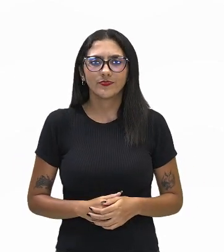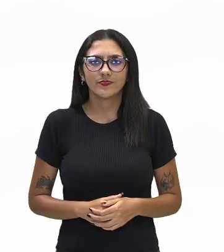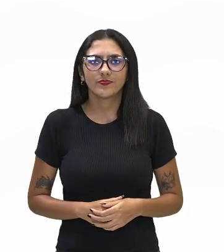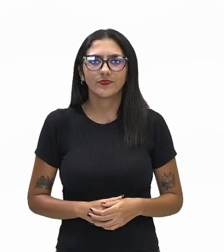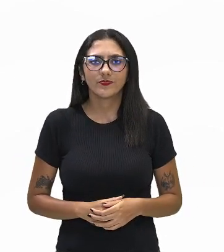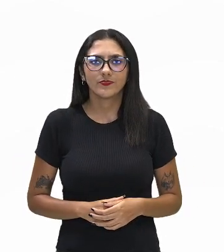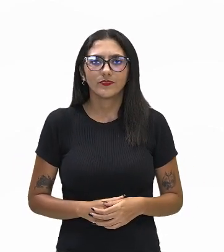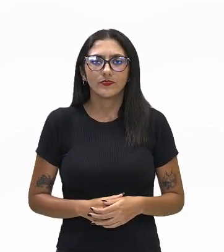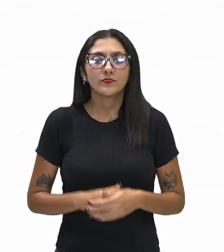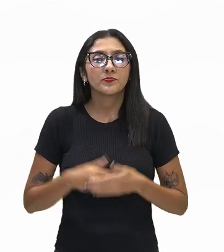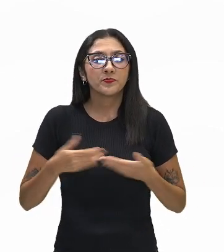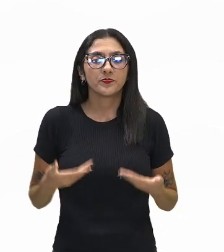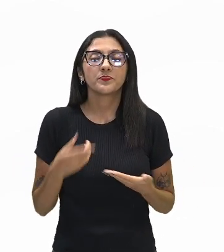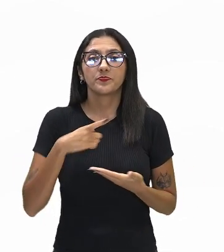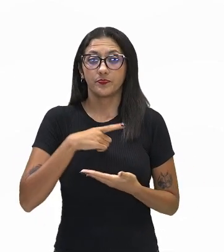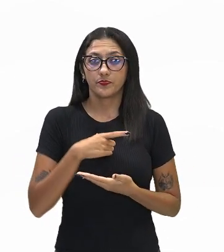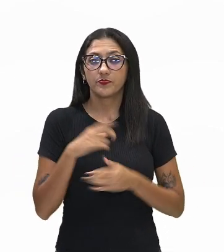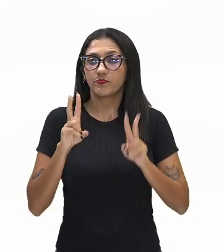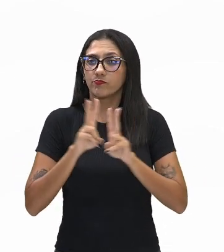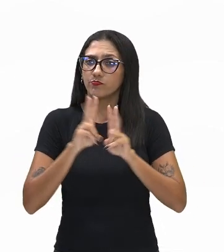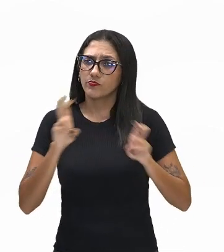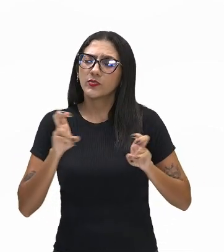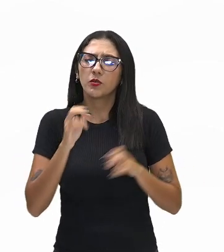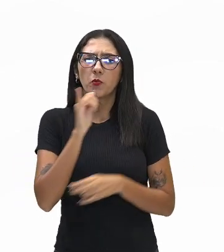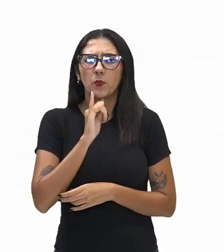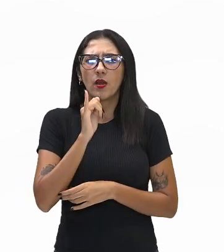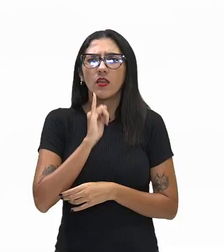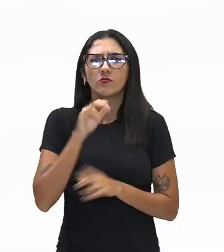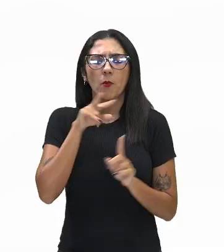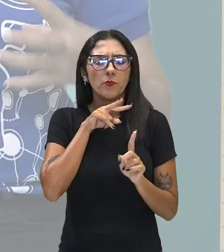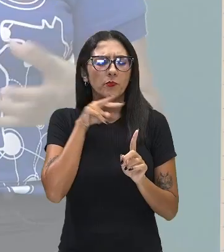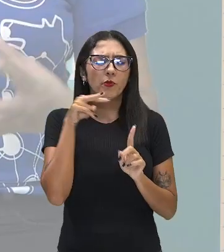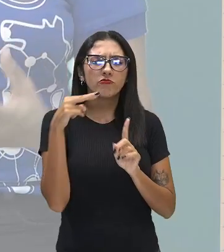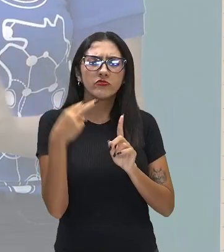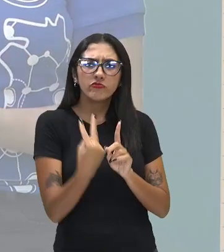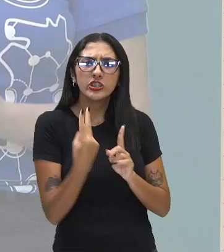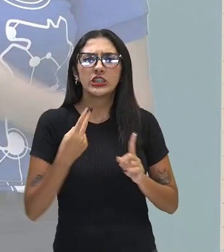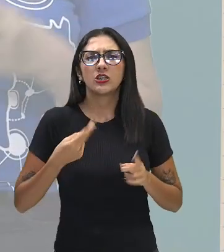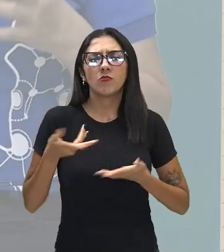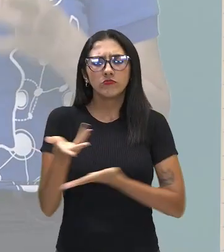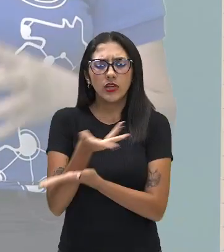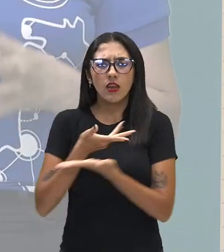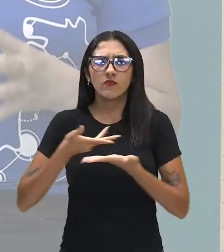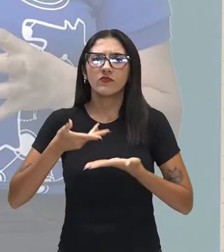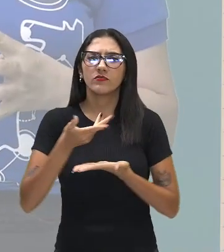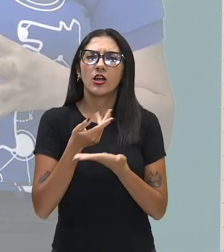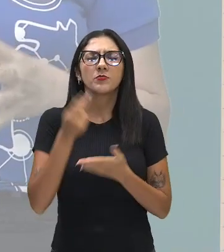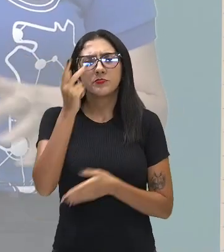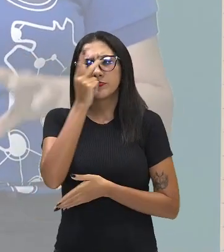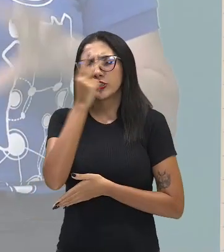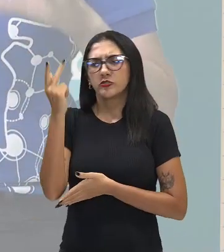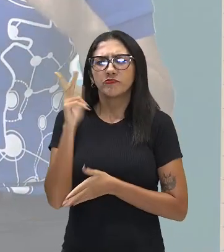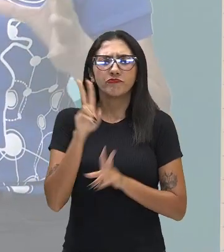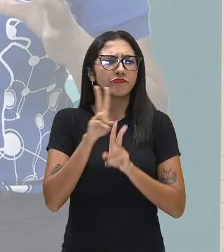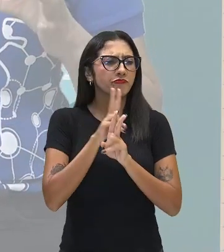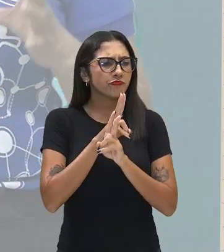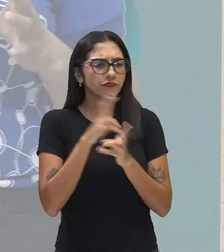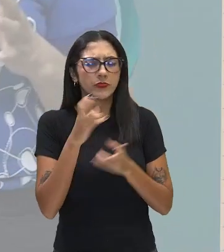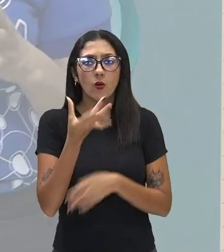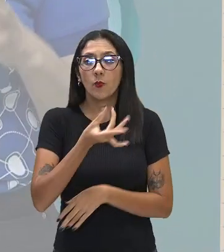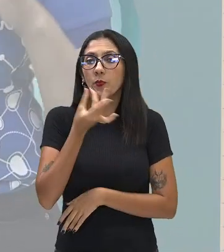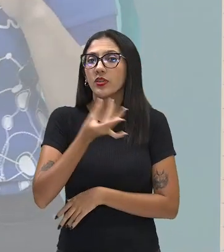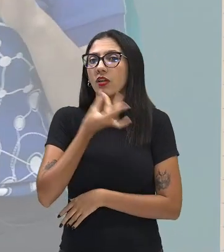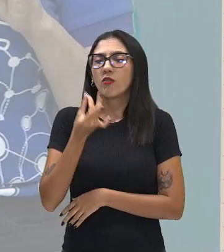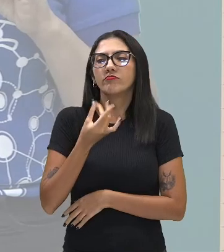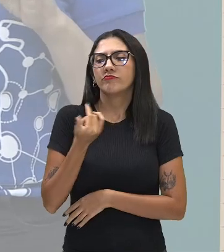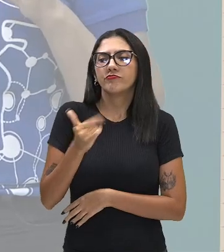fala de olhar, interagir com as pessoas de forma crítica, não está